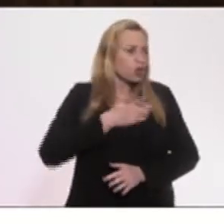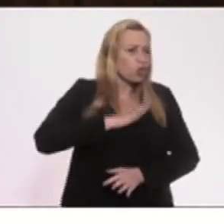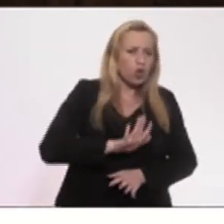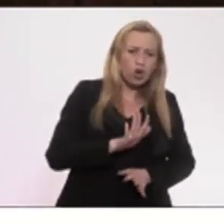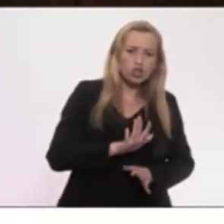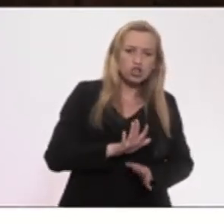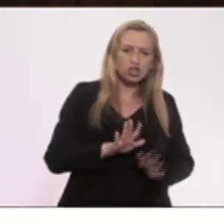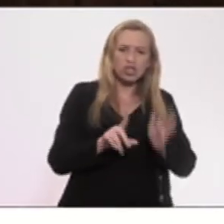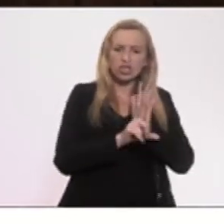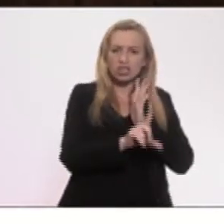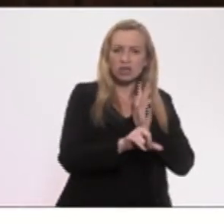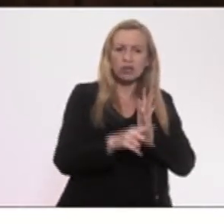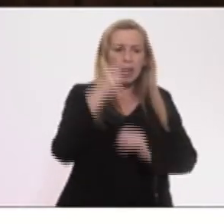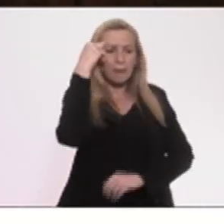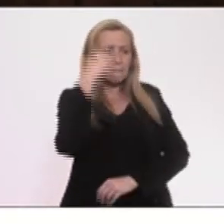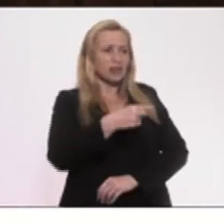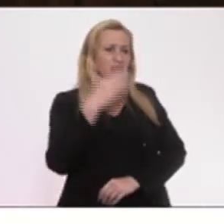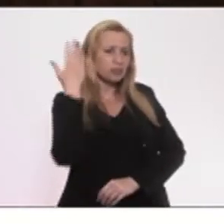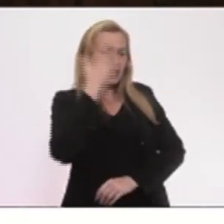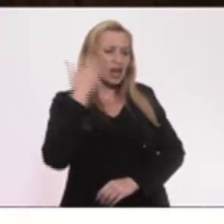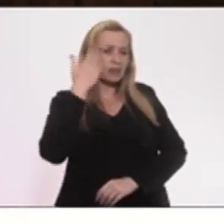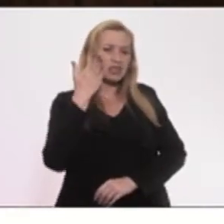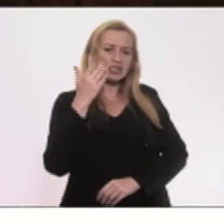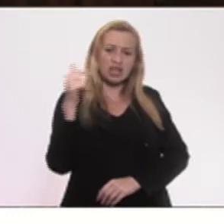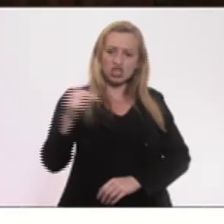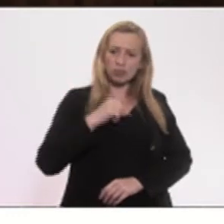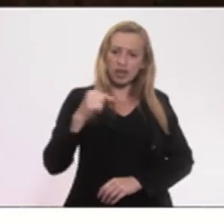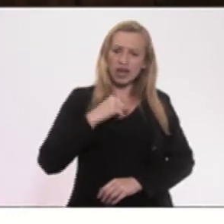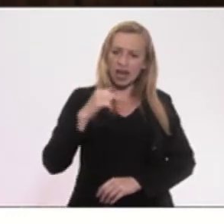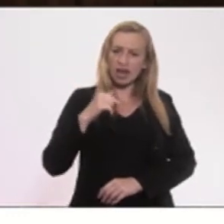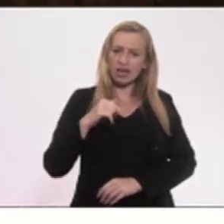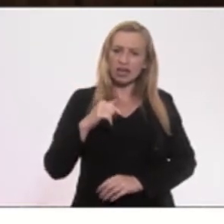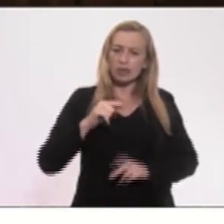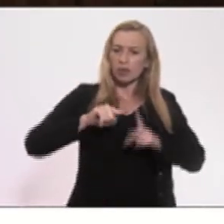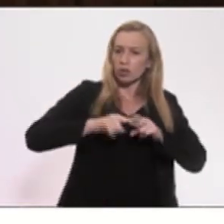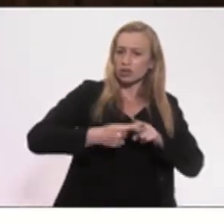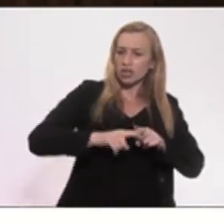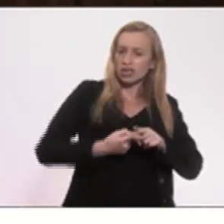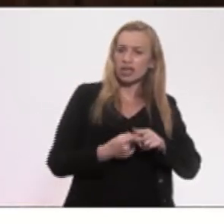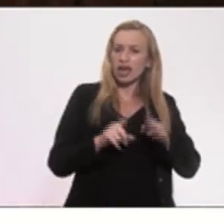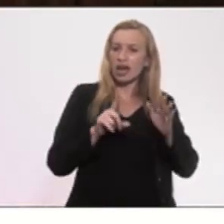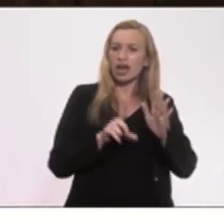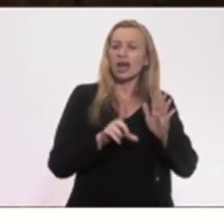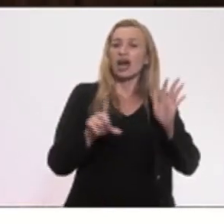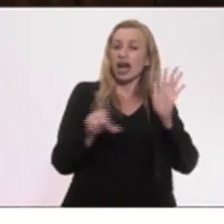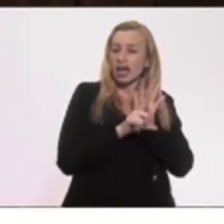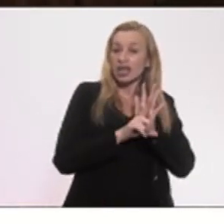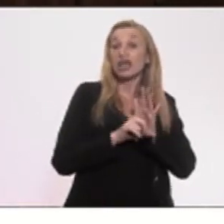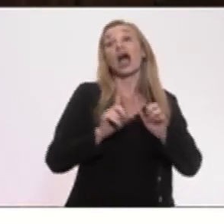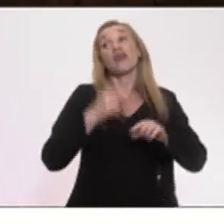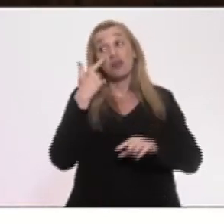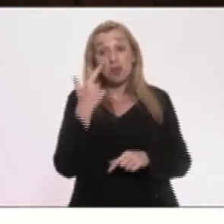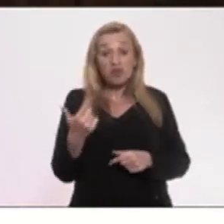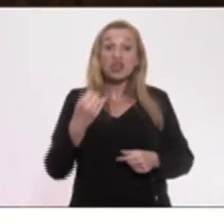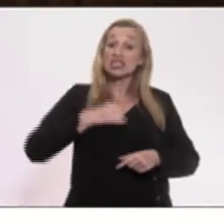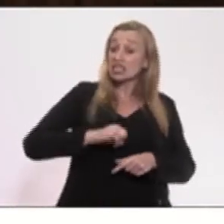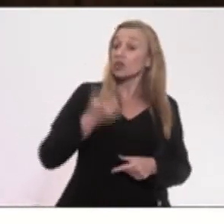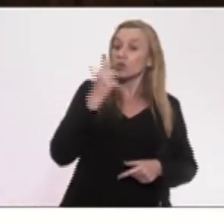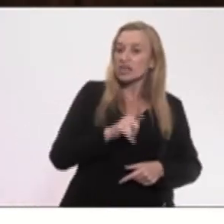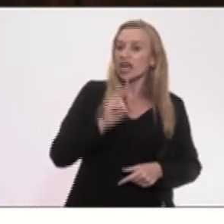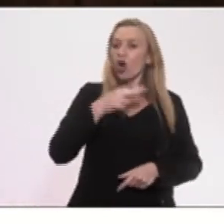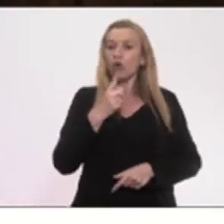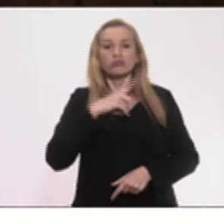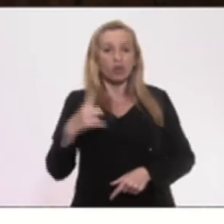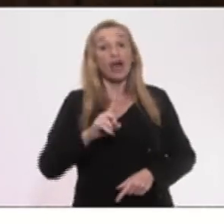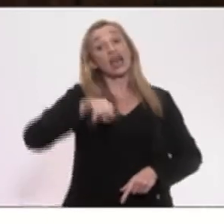legislação, mande para cá uma mensagem para alterar a legislação estadual, e aí vamos ver, na correlação de força do plenário, se ele consegue ou não, é uma